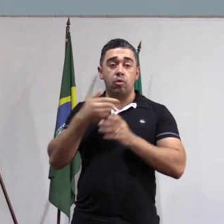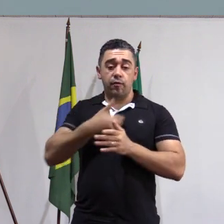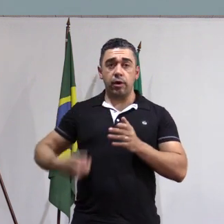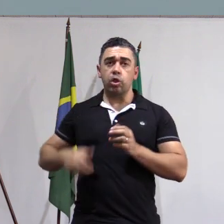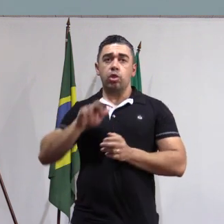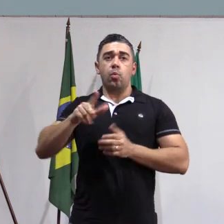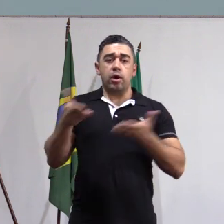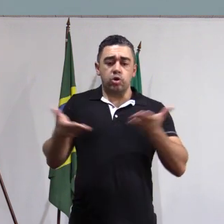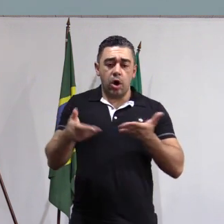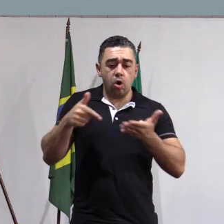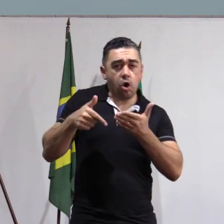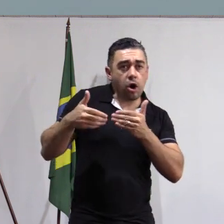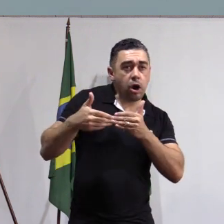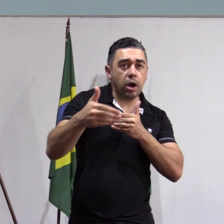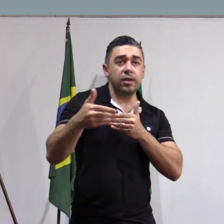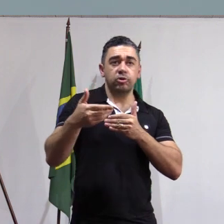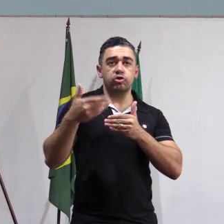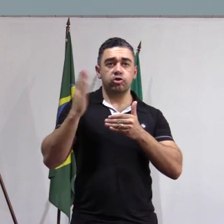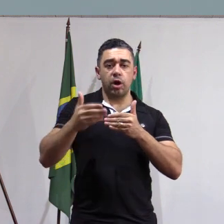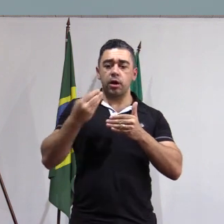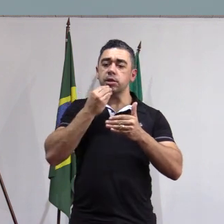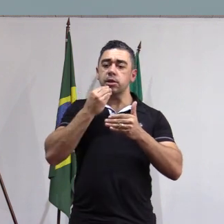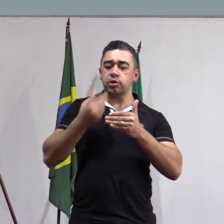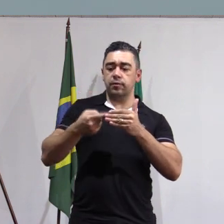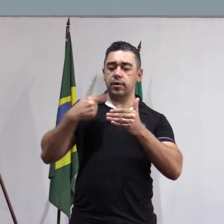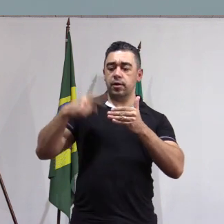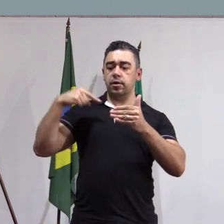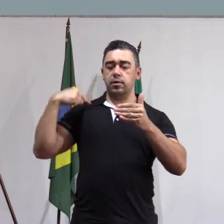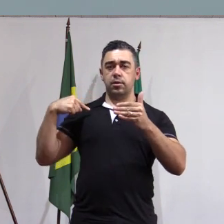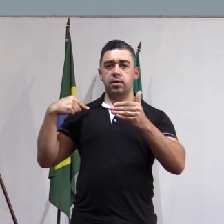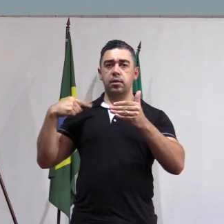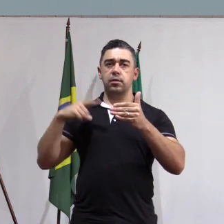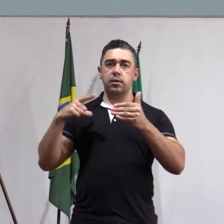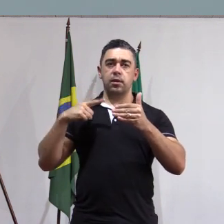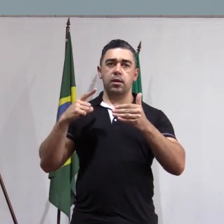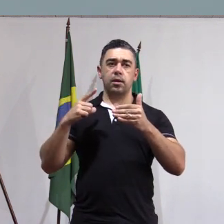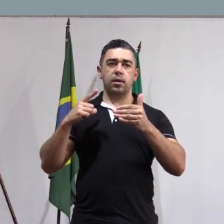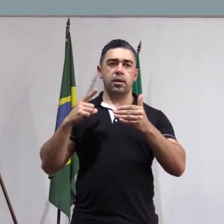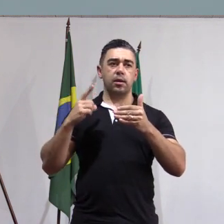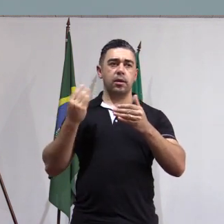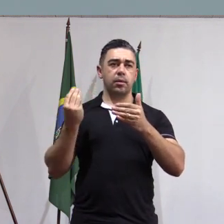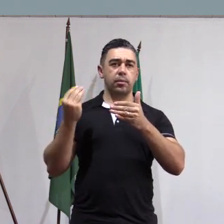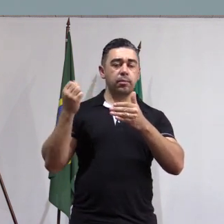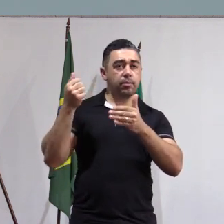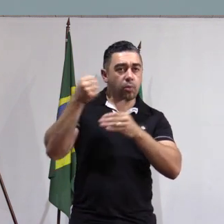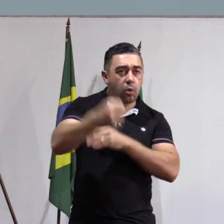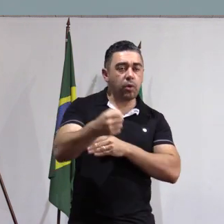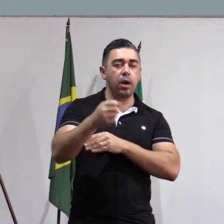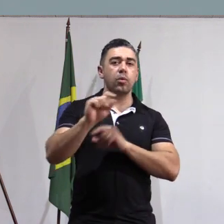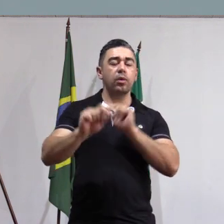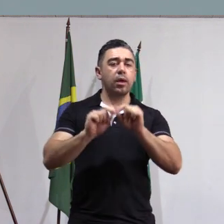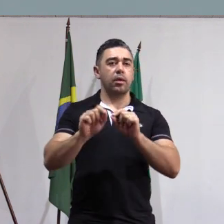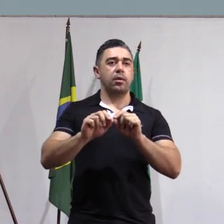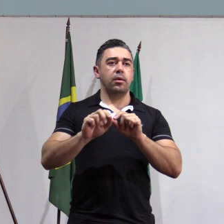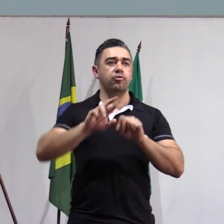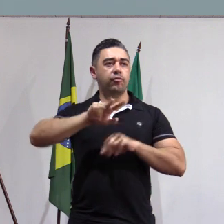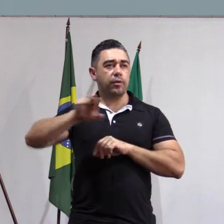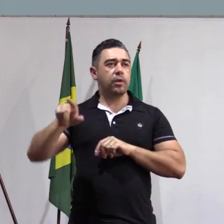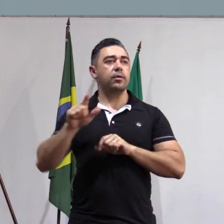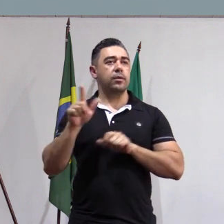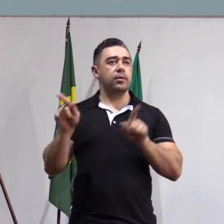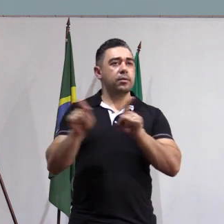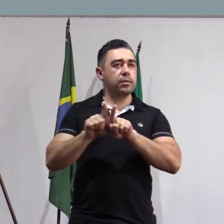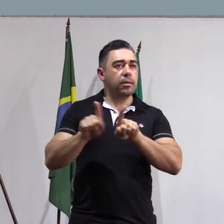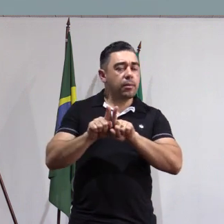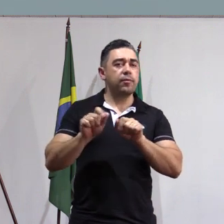só os governos progressistas que colocaram uma diversidade enorme para dentro da universidade, mas construíram também